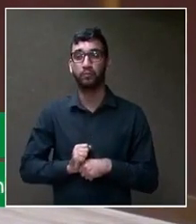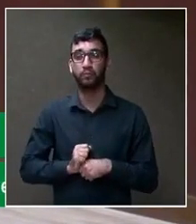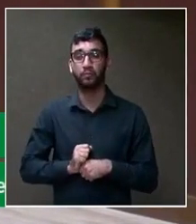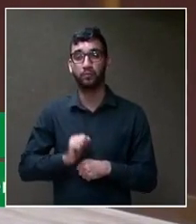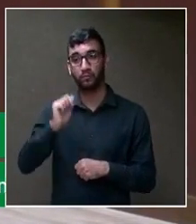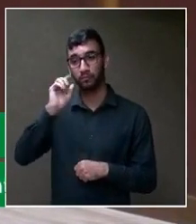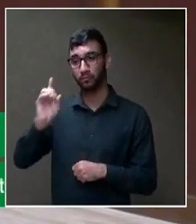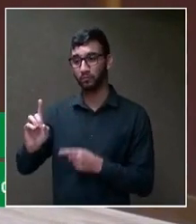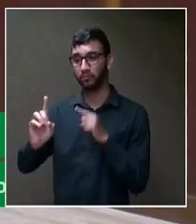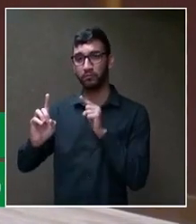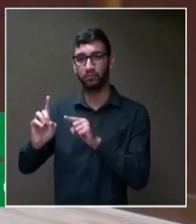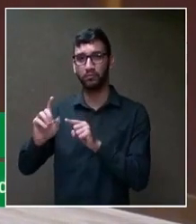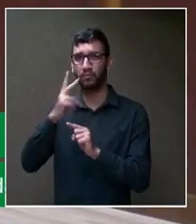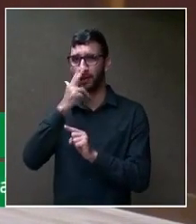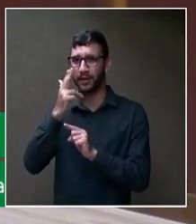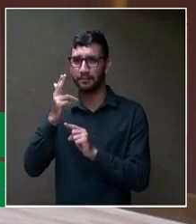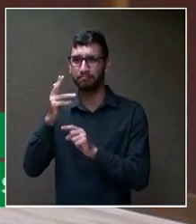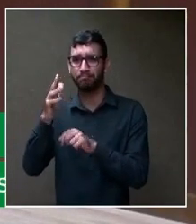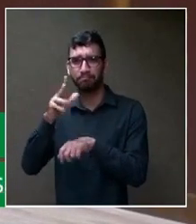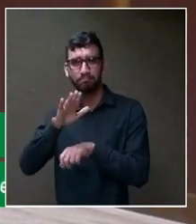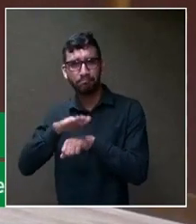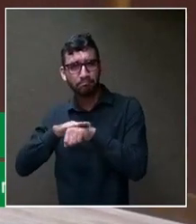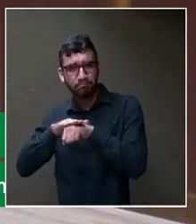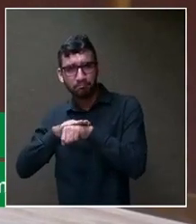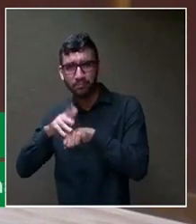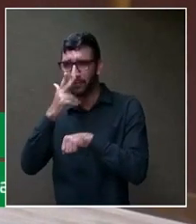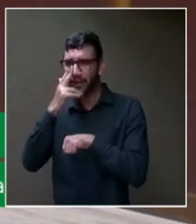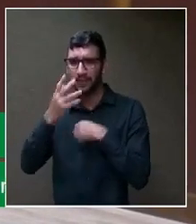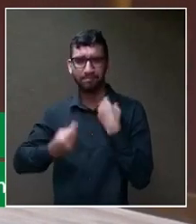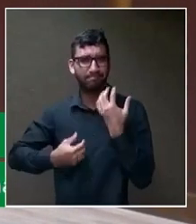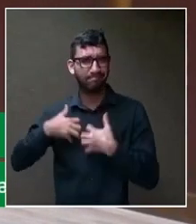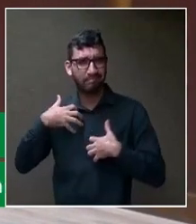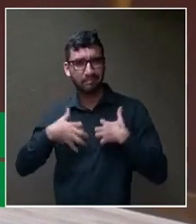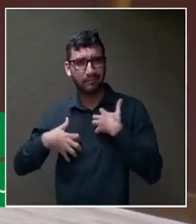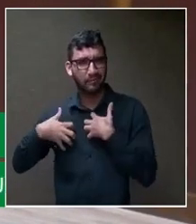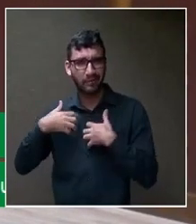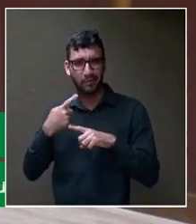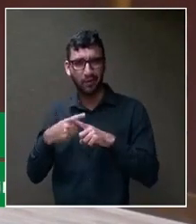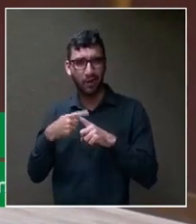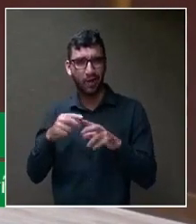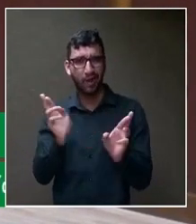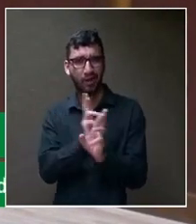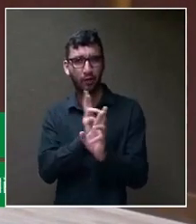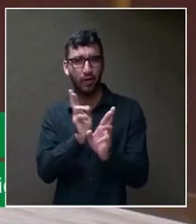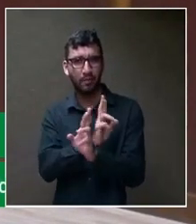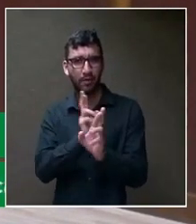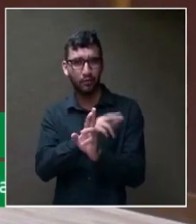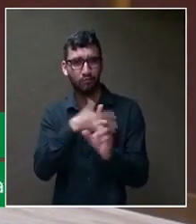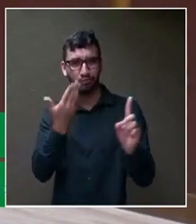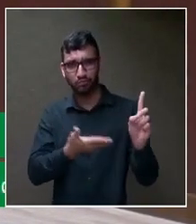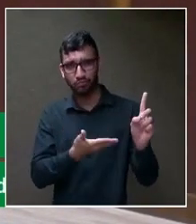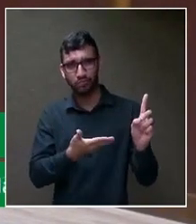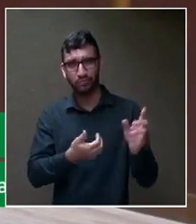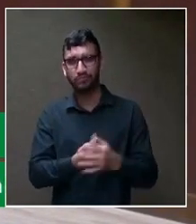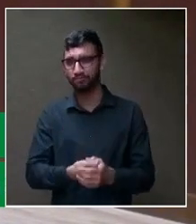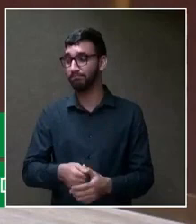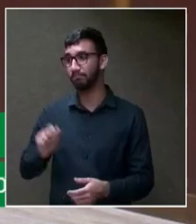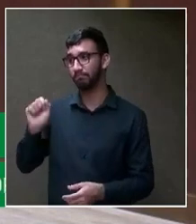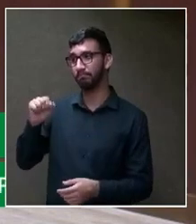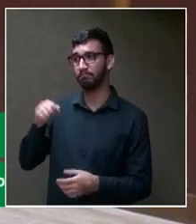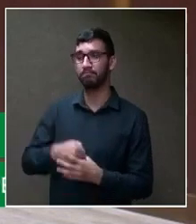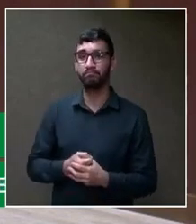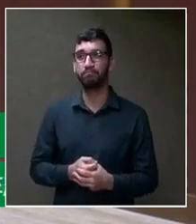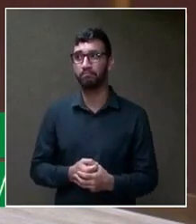a Emily chegou a confidenciar com a senhora que ela vivia angustiada por causa da relação amorosa que tinha com o Cássio? Sim.